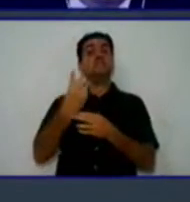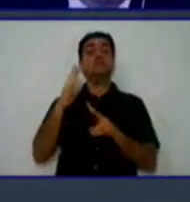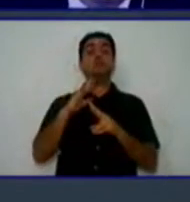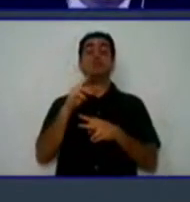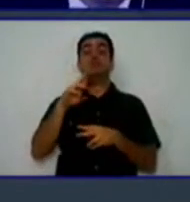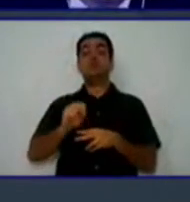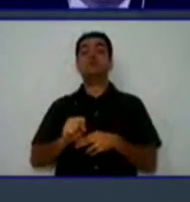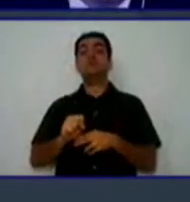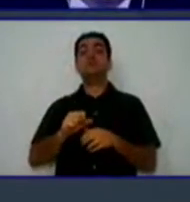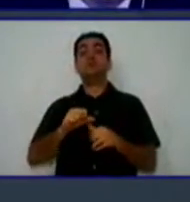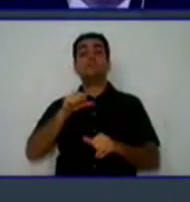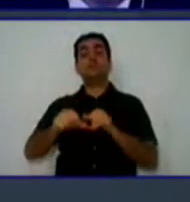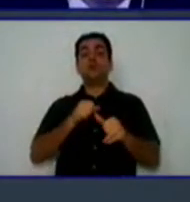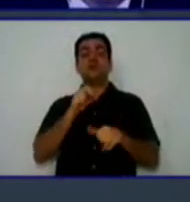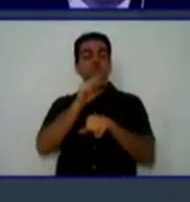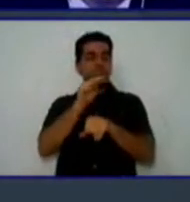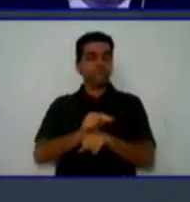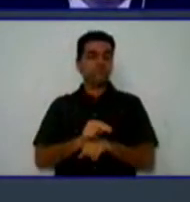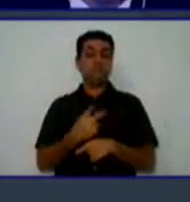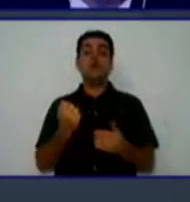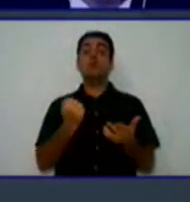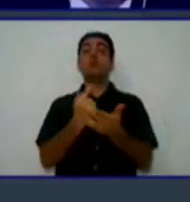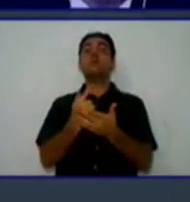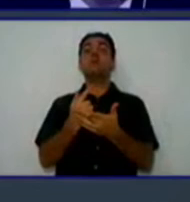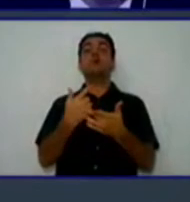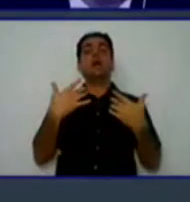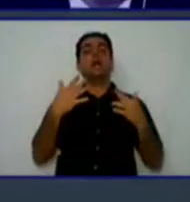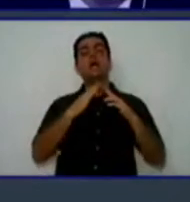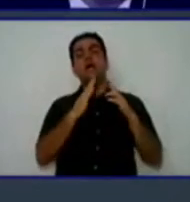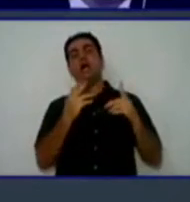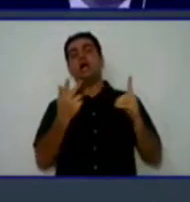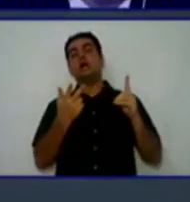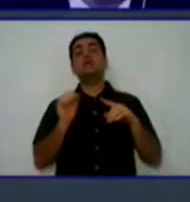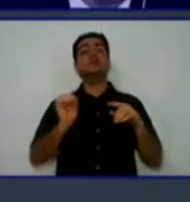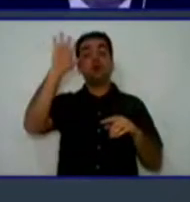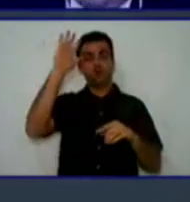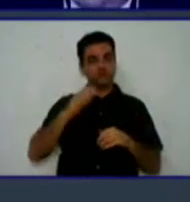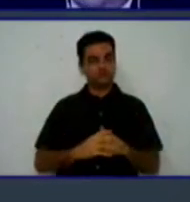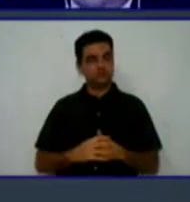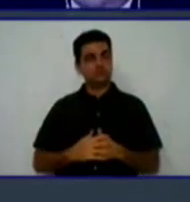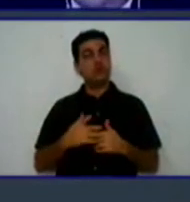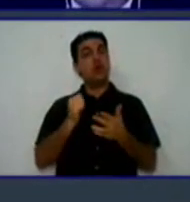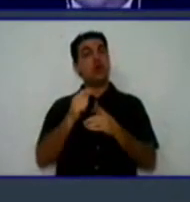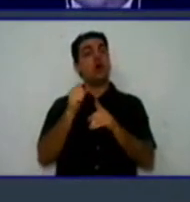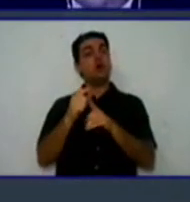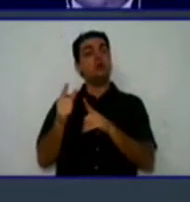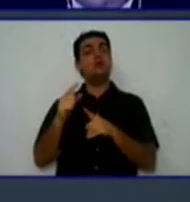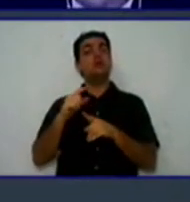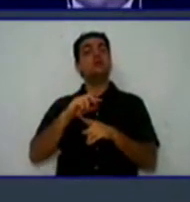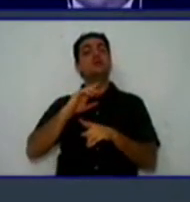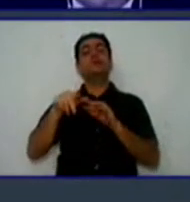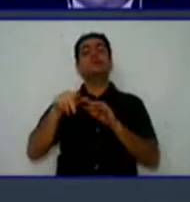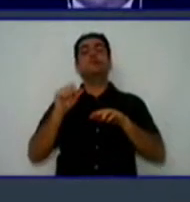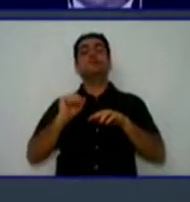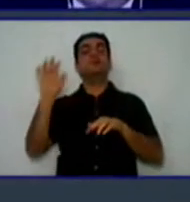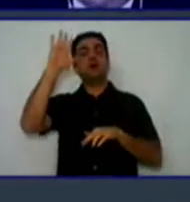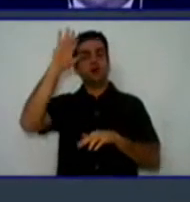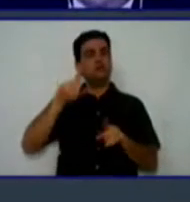a fiscalização. Aquisição de bens imóveis com preços superfaturados. Locação de aquisição com preços acima do